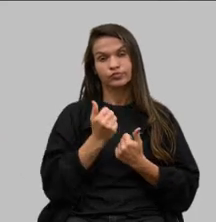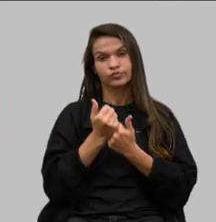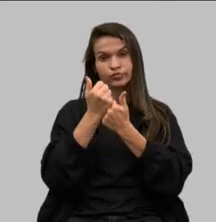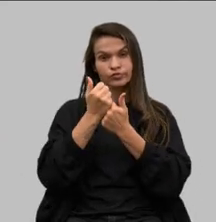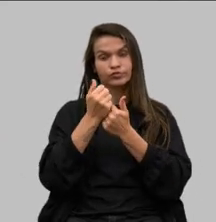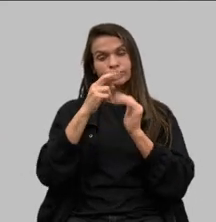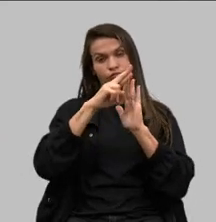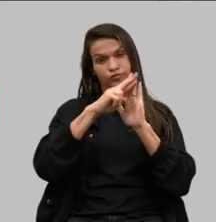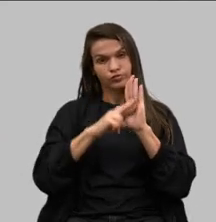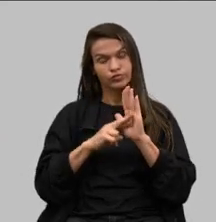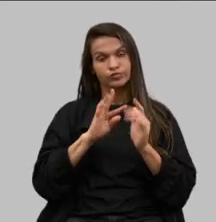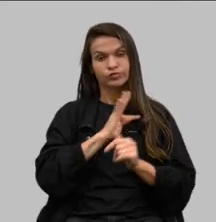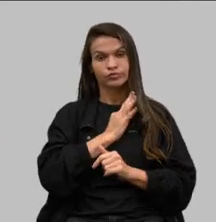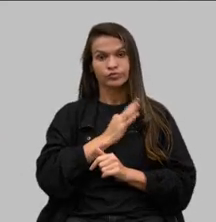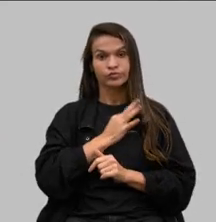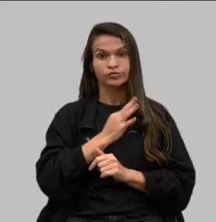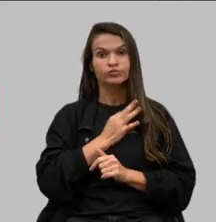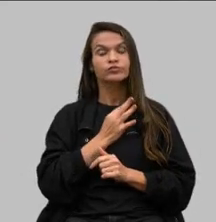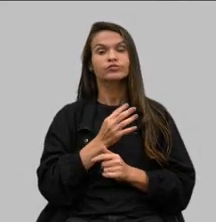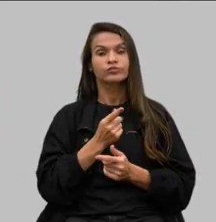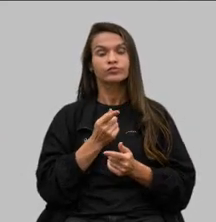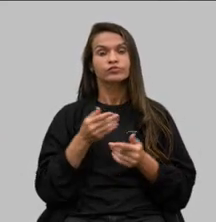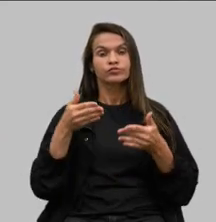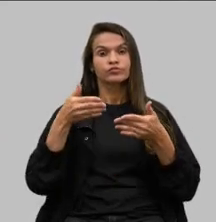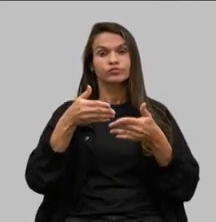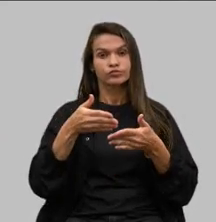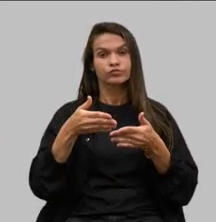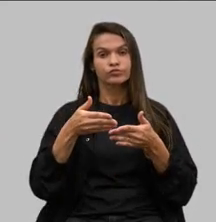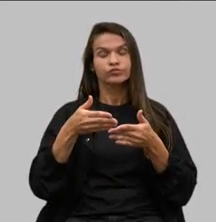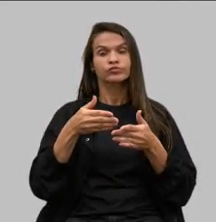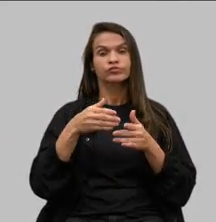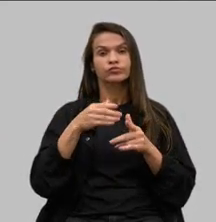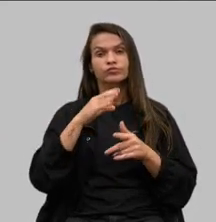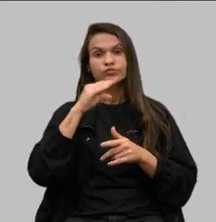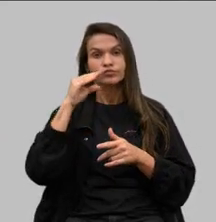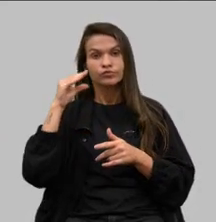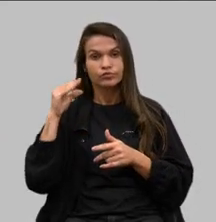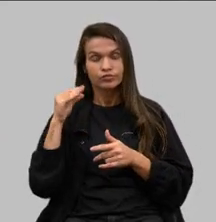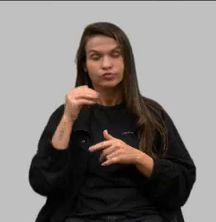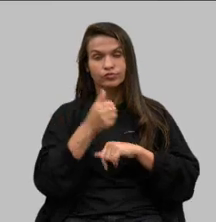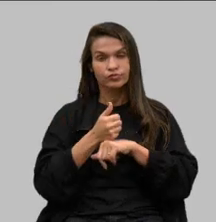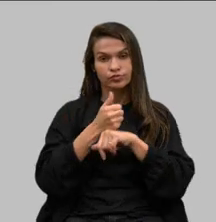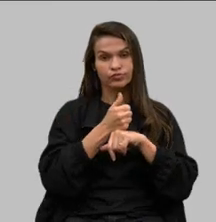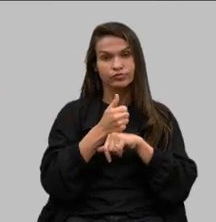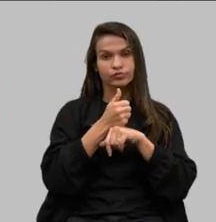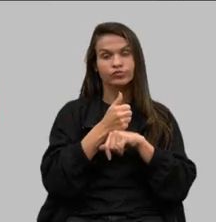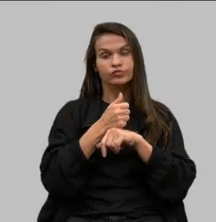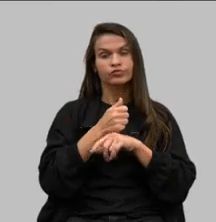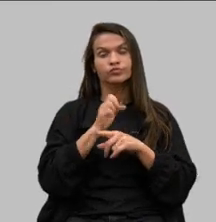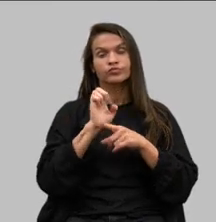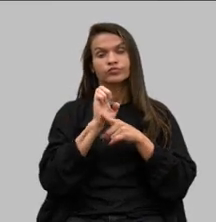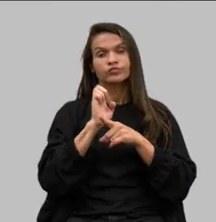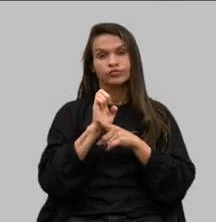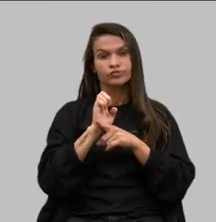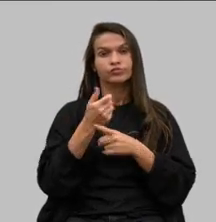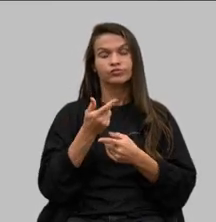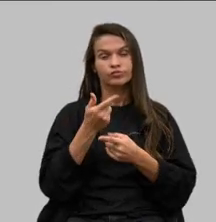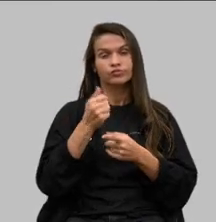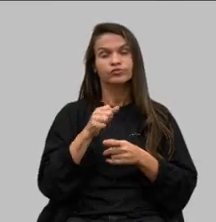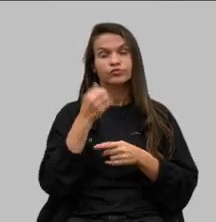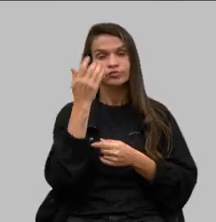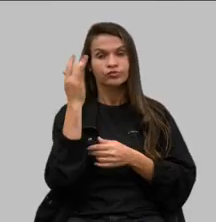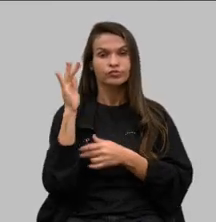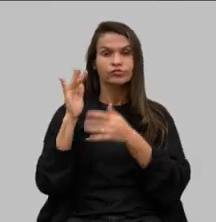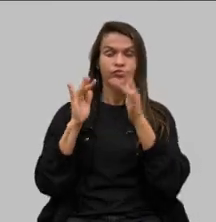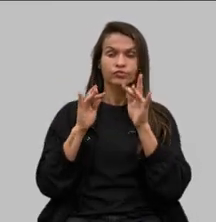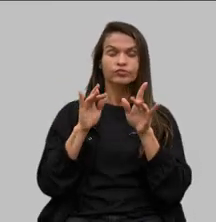relatórios técnicos que subsidiam os servidores de carreira da fundação Estadual do meio ambiente na emissão do parecer né E